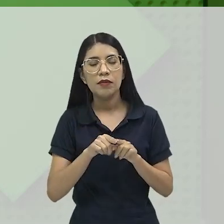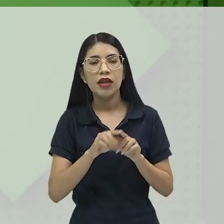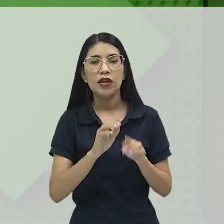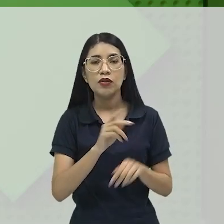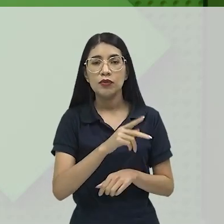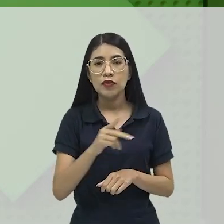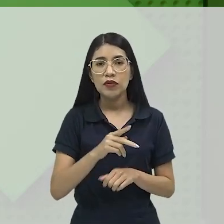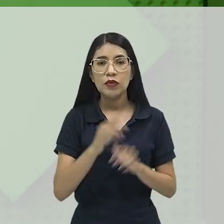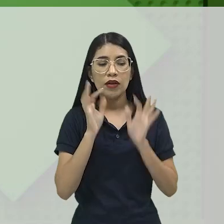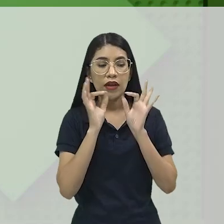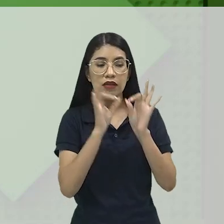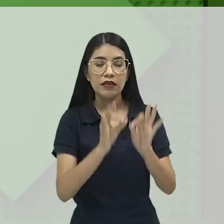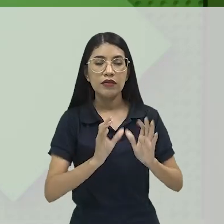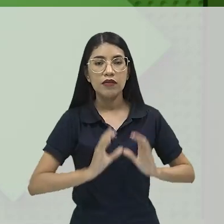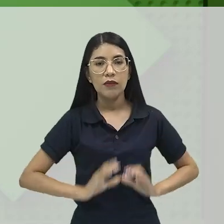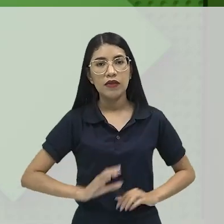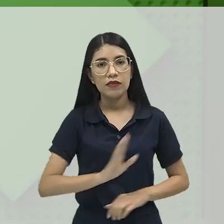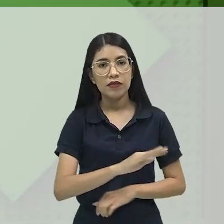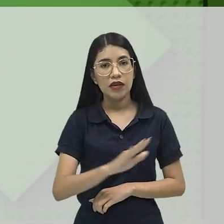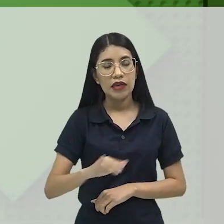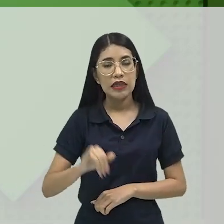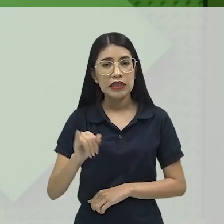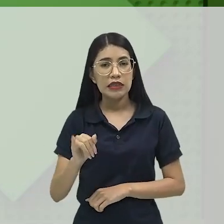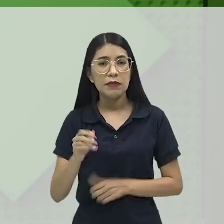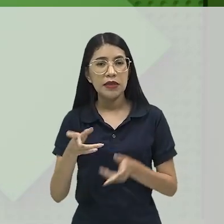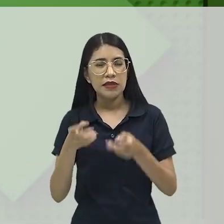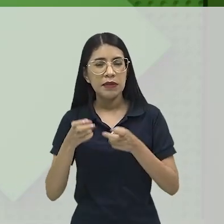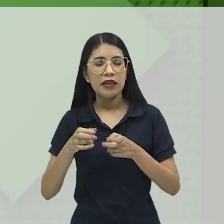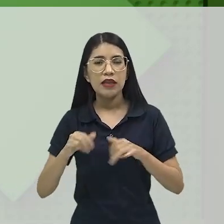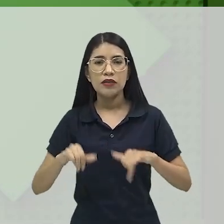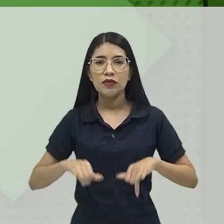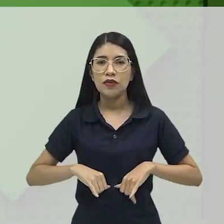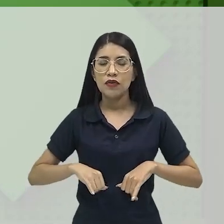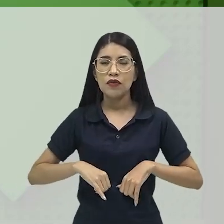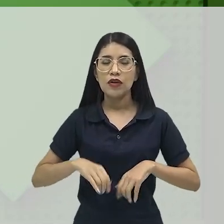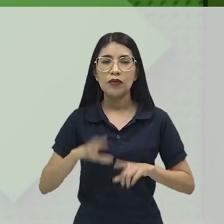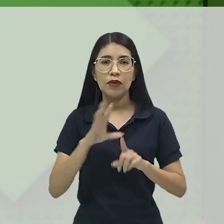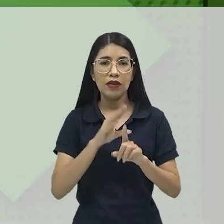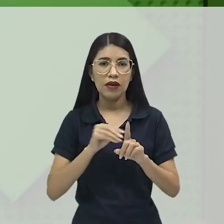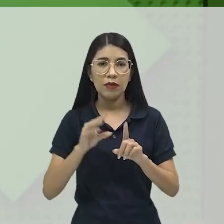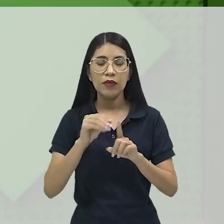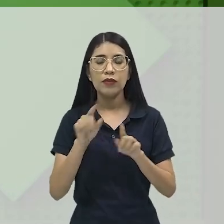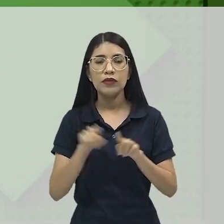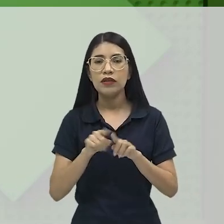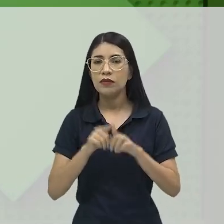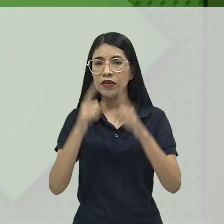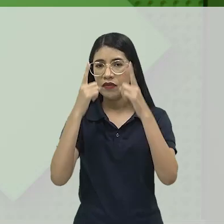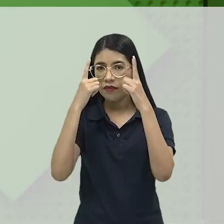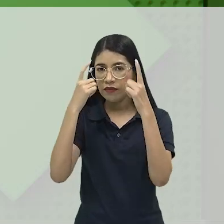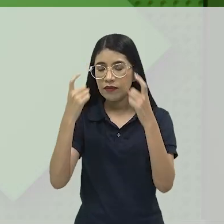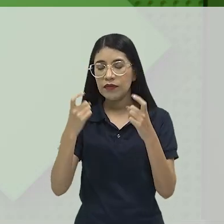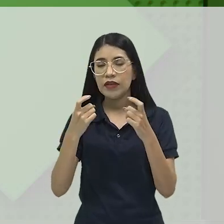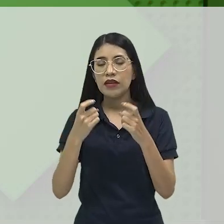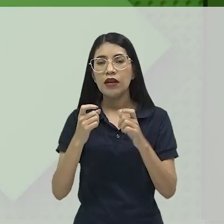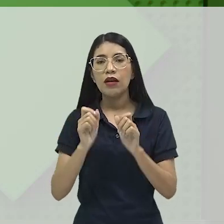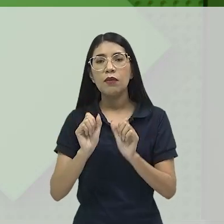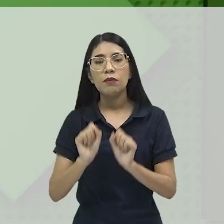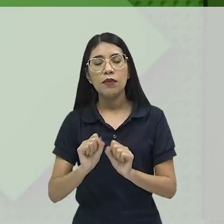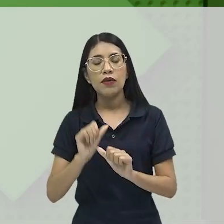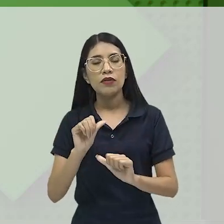dessa criança, principalmente se ela estiver sofrendo ali abusos, ou se ela estiver sofrendo violência. Isso pode